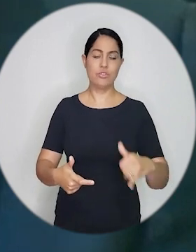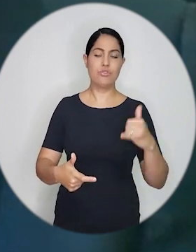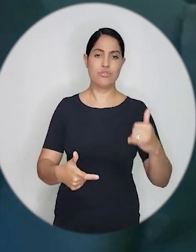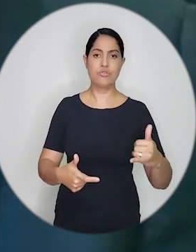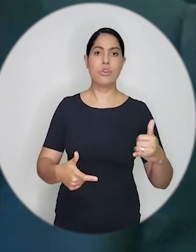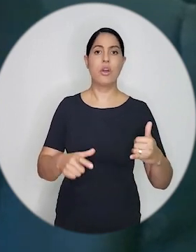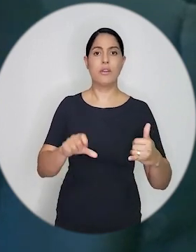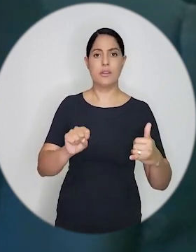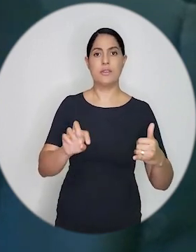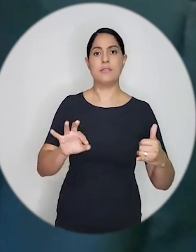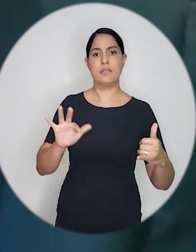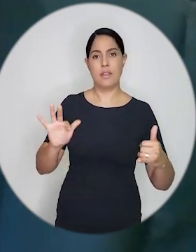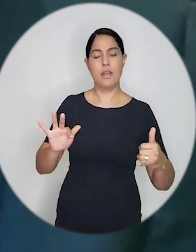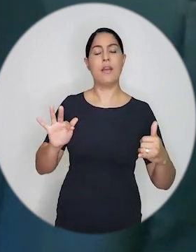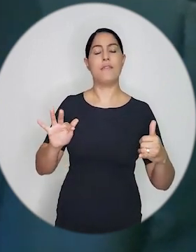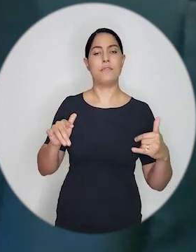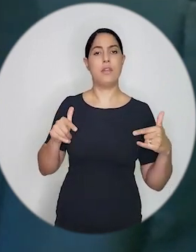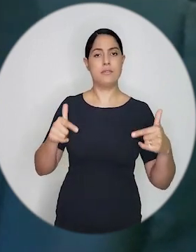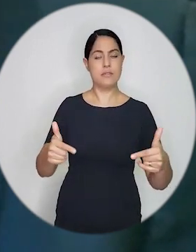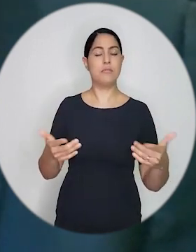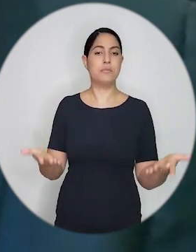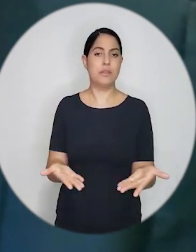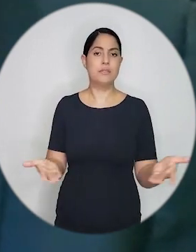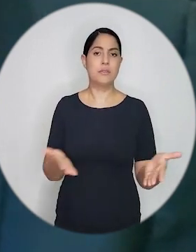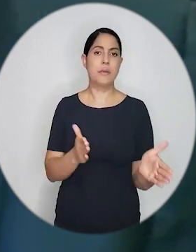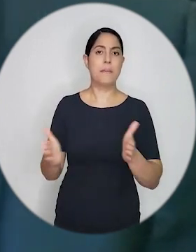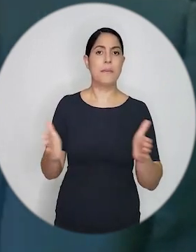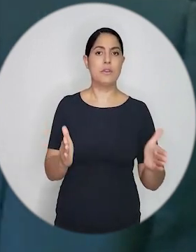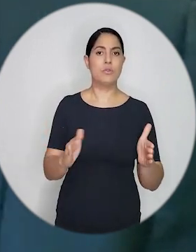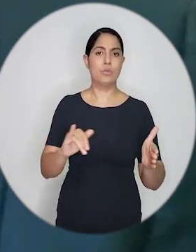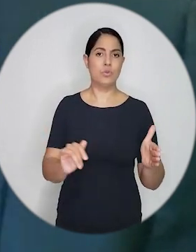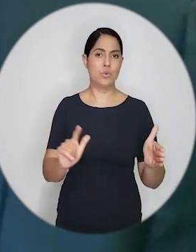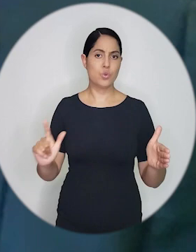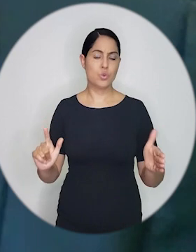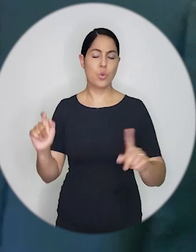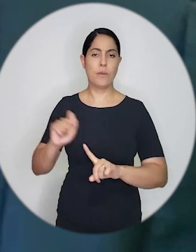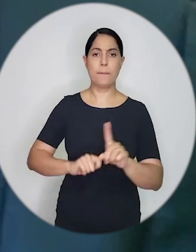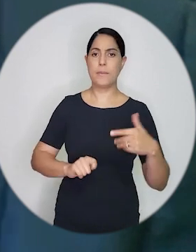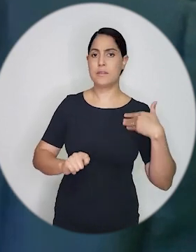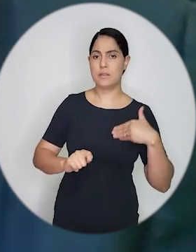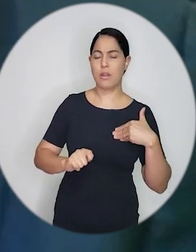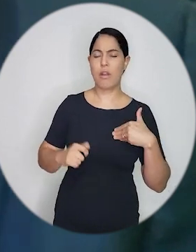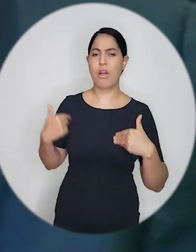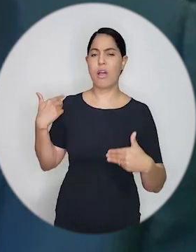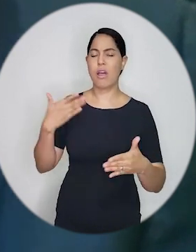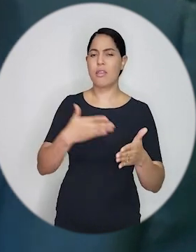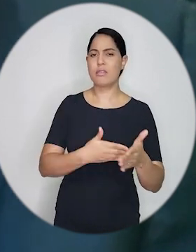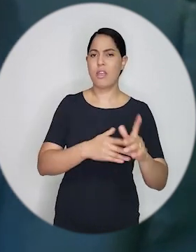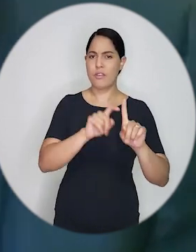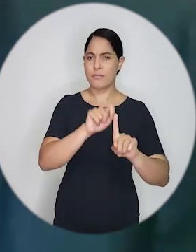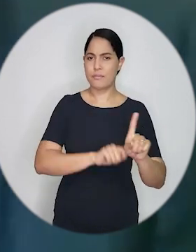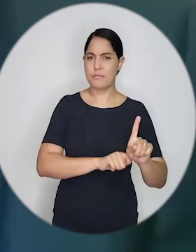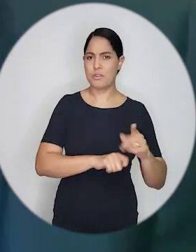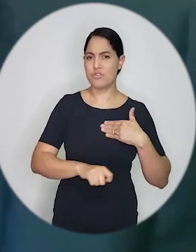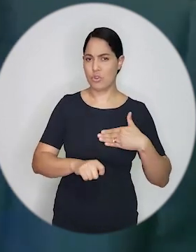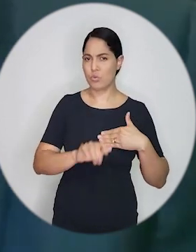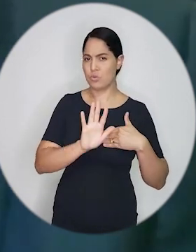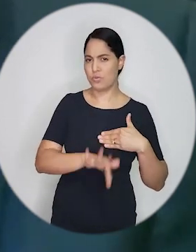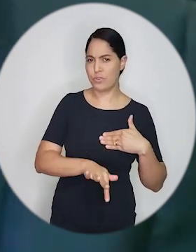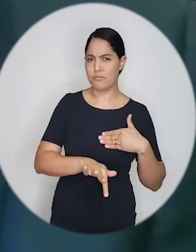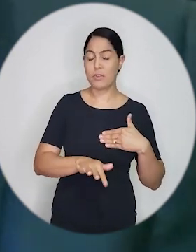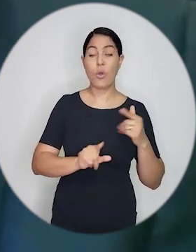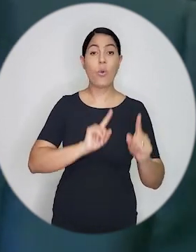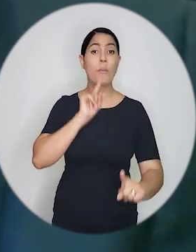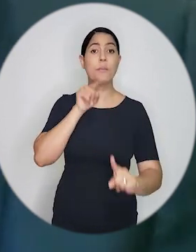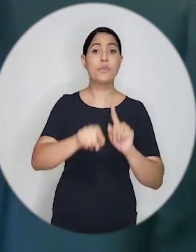Conselho Nacional de Justiça, ele é resgatado neste mês que passou de julho e agora de agosto, até o